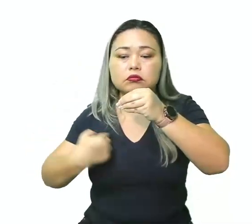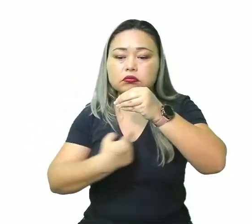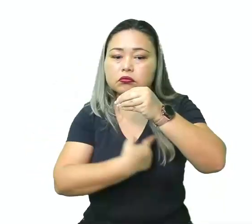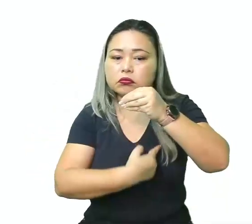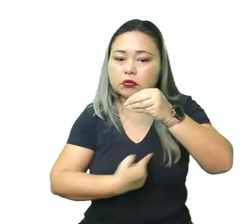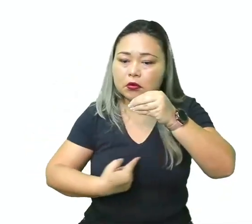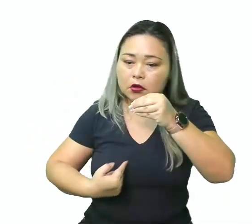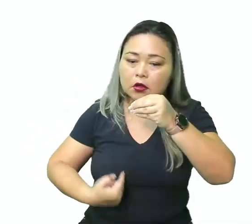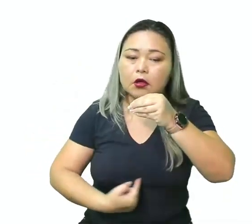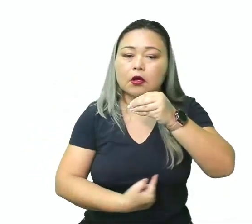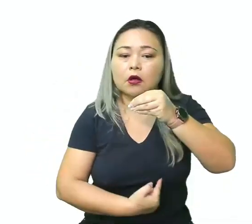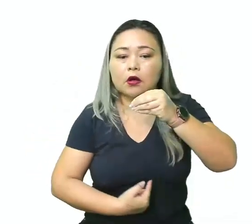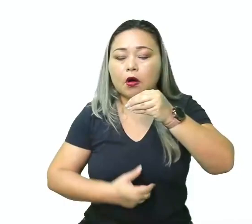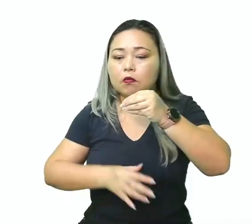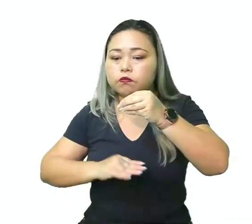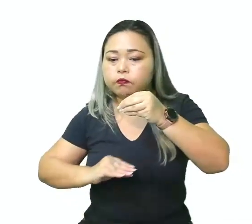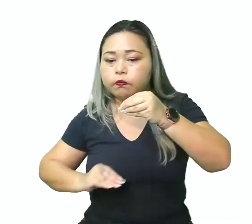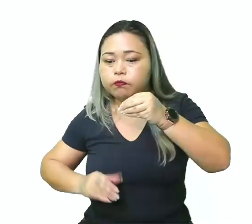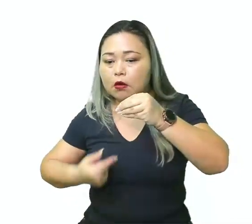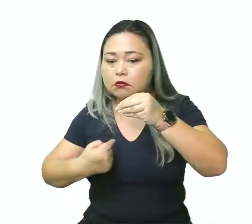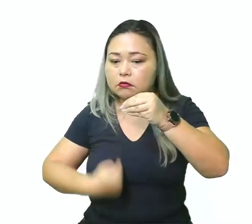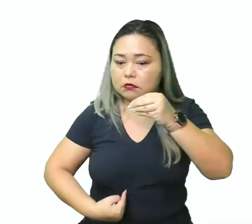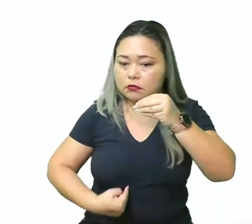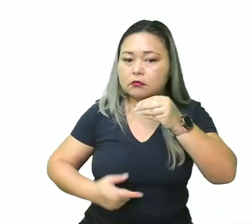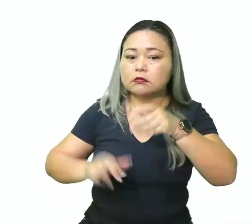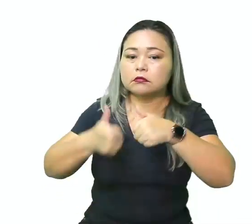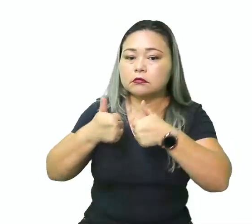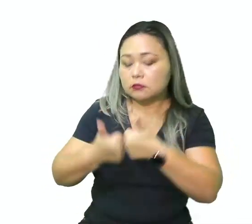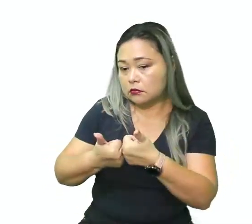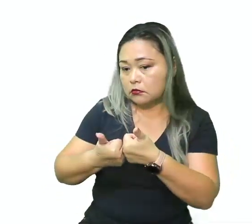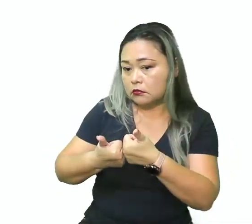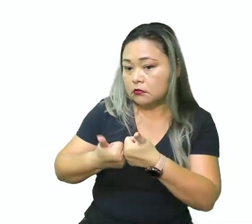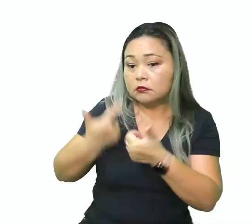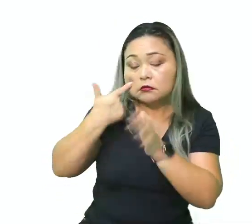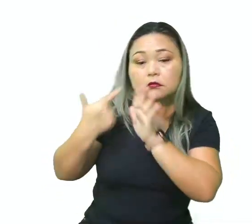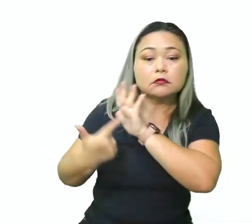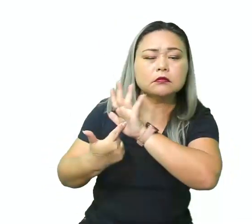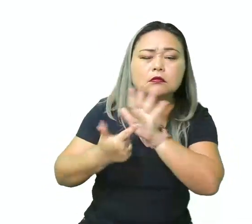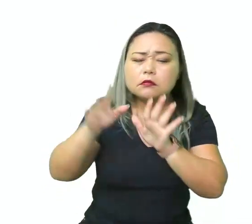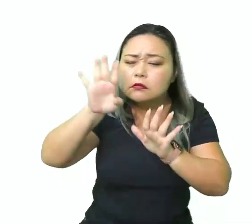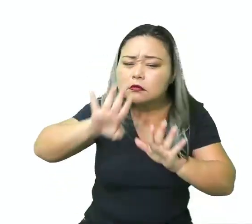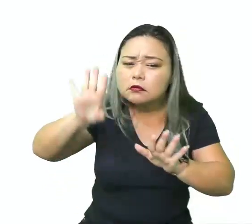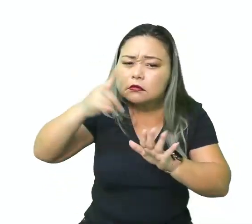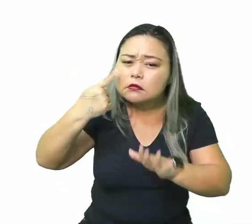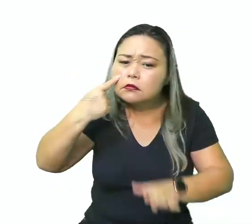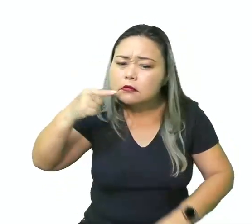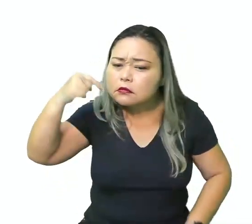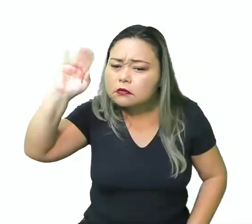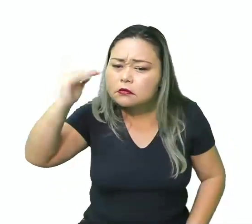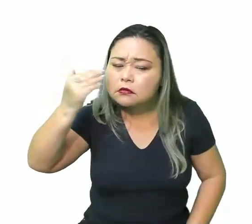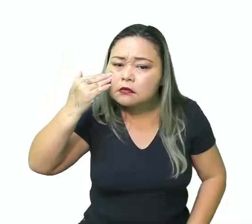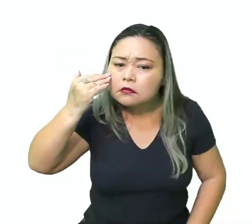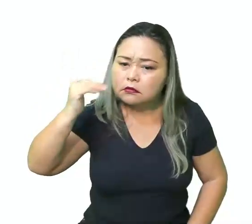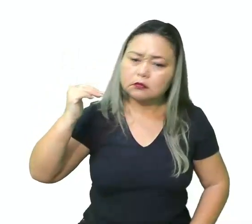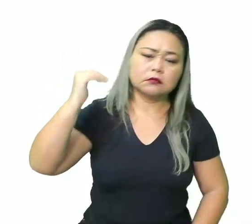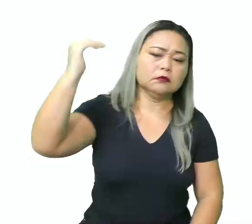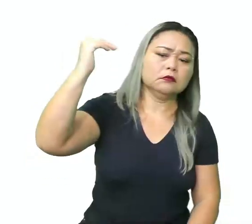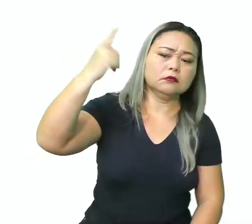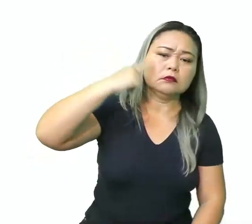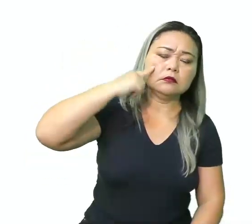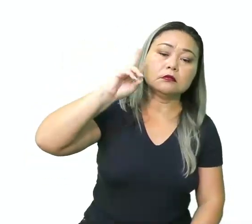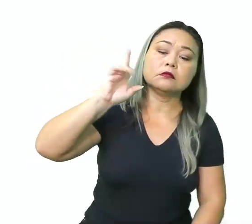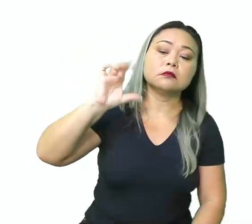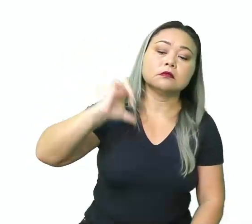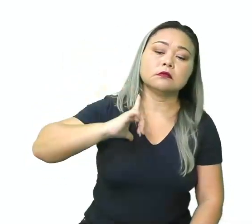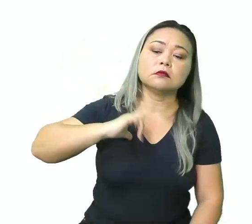intestino delgado, o grosso e o reto, certo? Não está aparecendo, só está lá em cima. Na parte superior você teria que